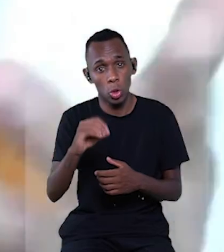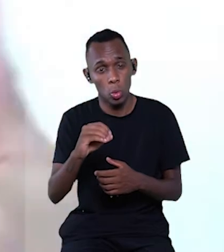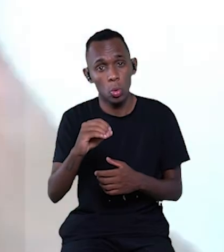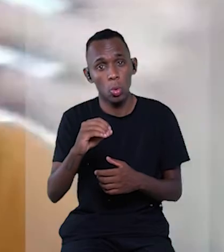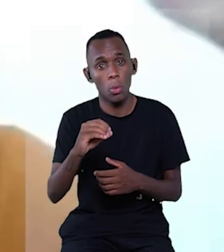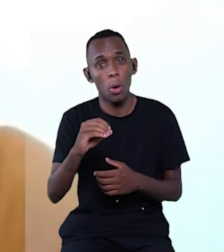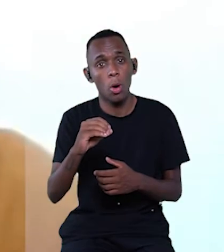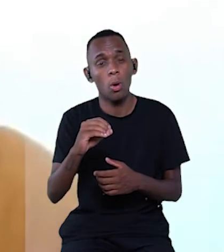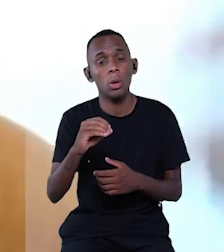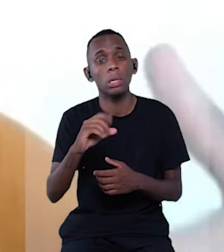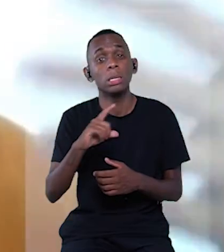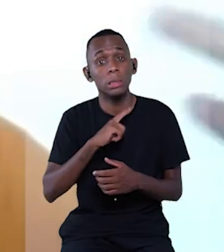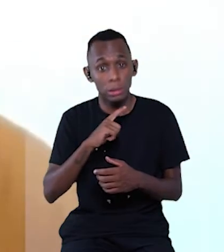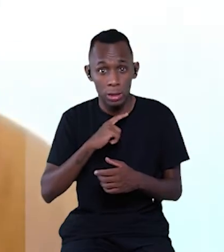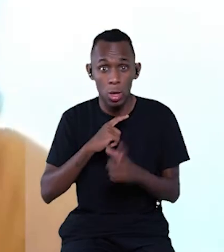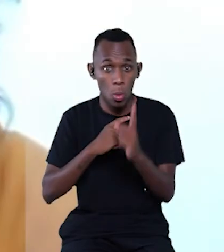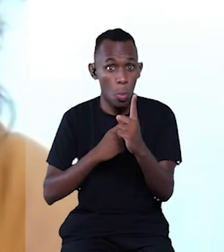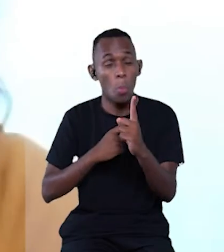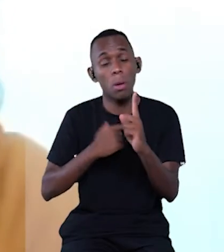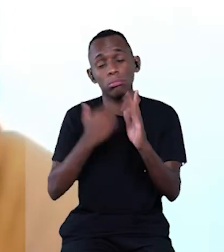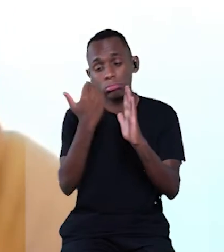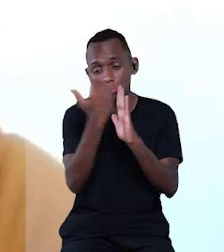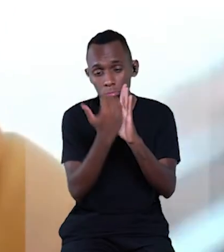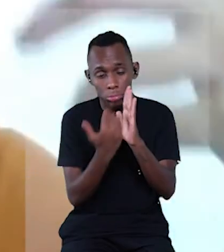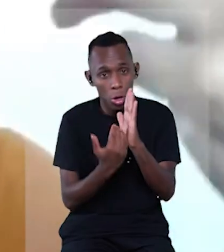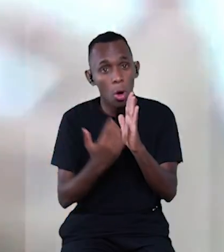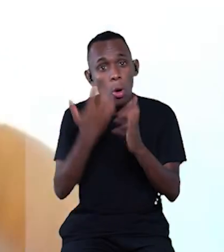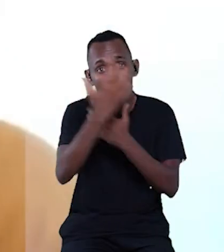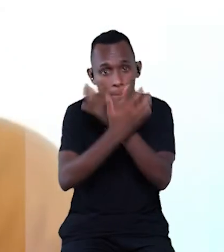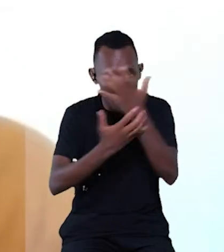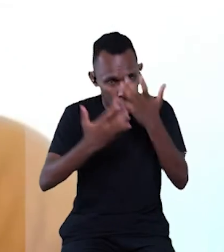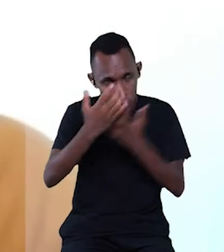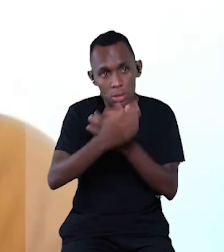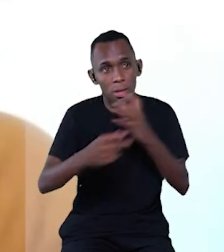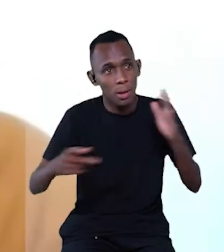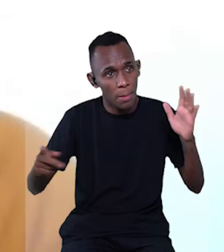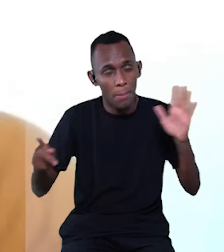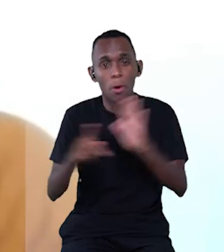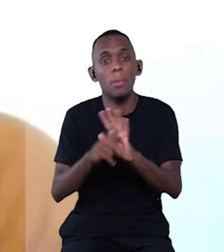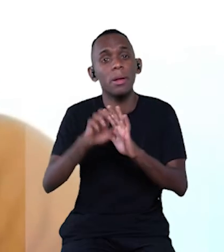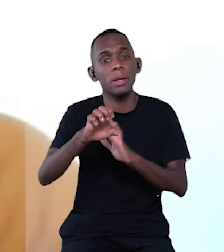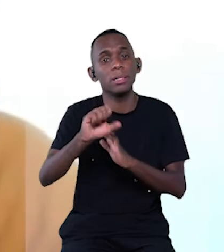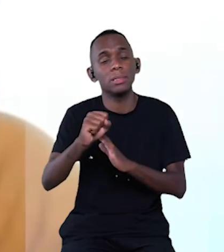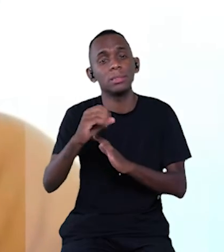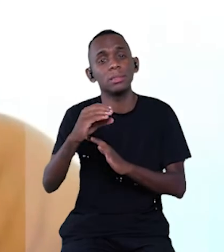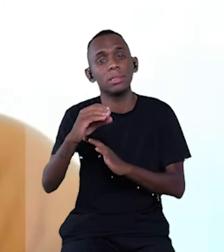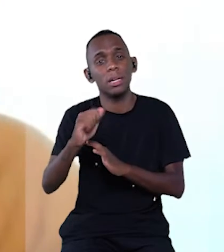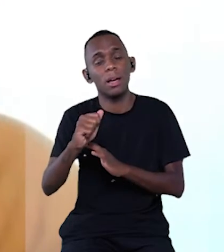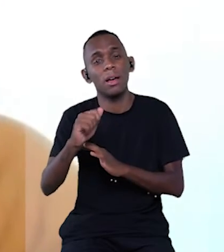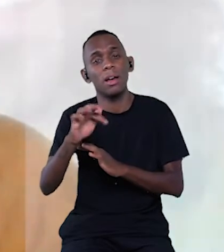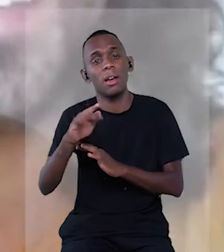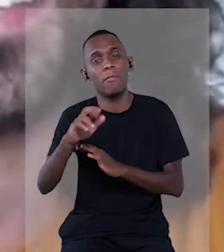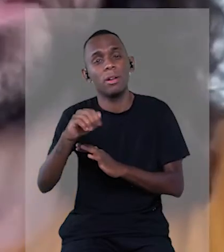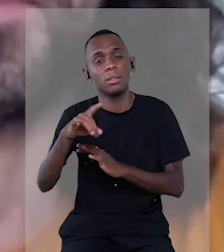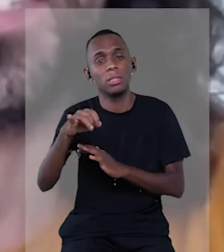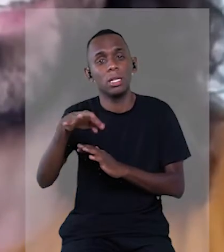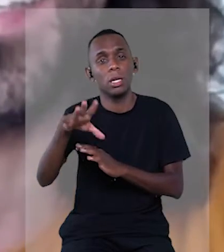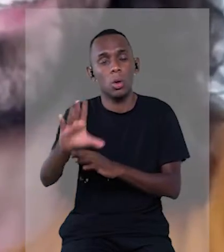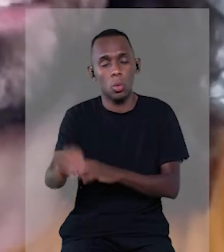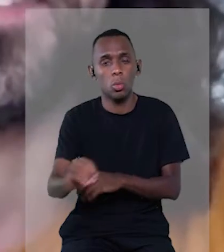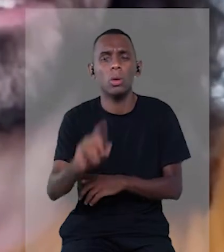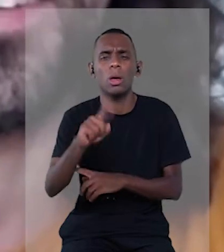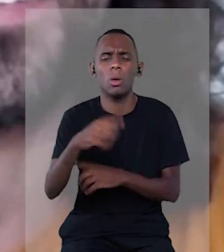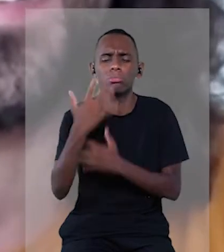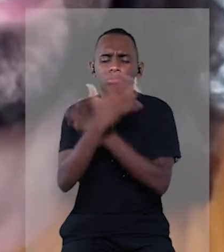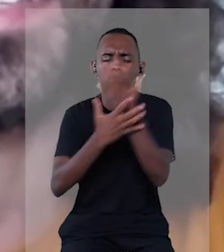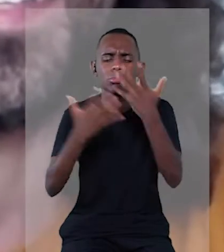Buarque é incrível, ele conseguiu colocar escafandrista numa música, tornar poético, que é, se eu não me engano, é Futuros Amantes, né, que é uma música